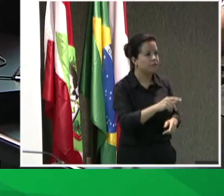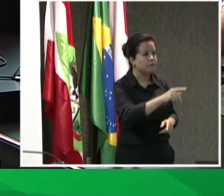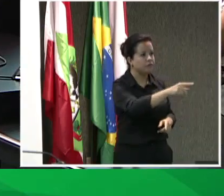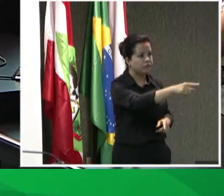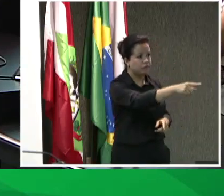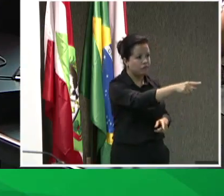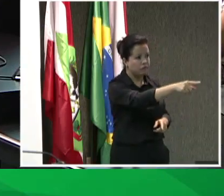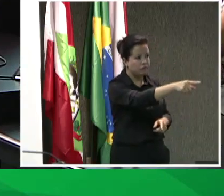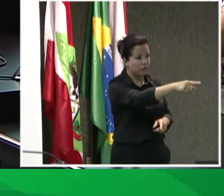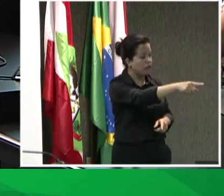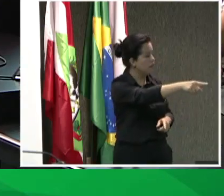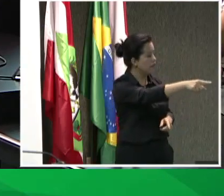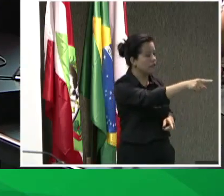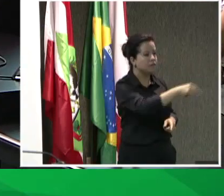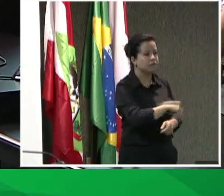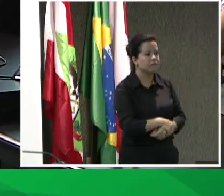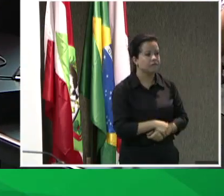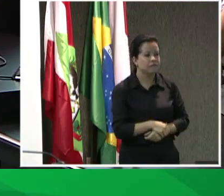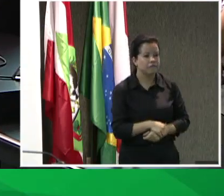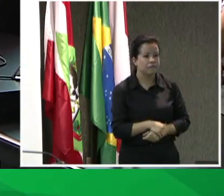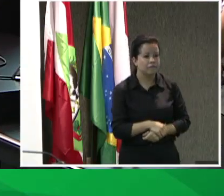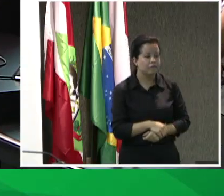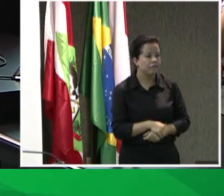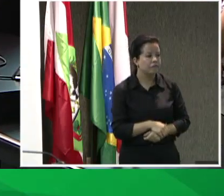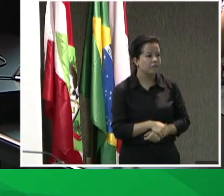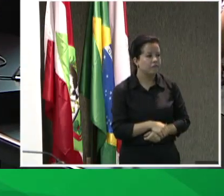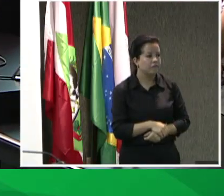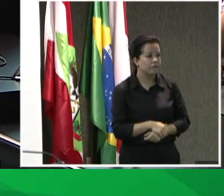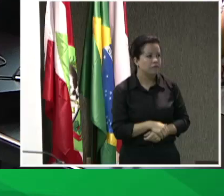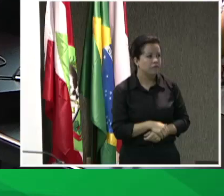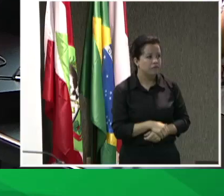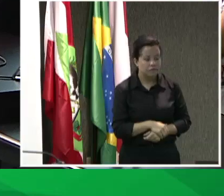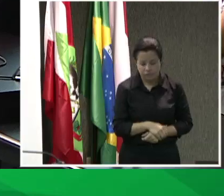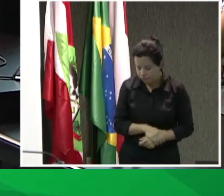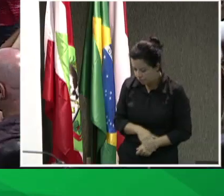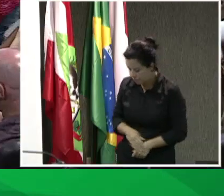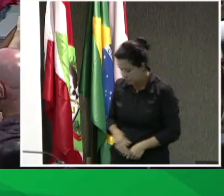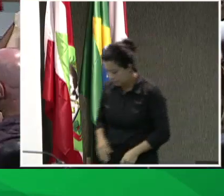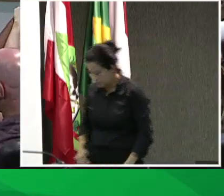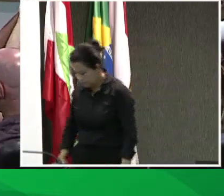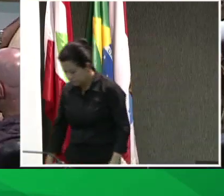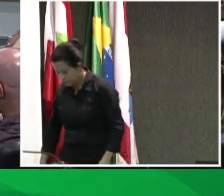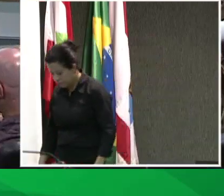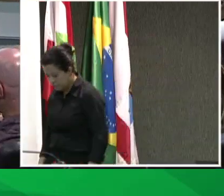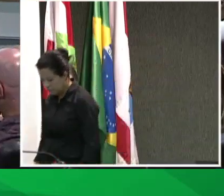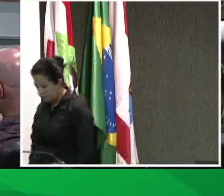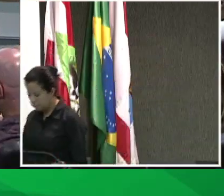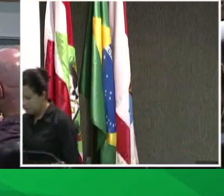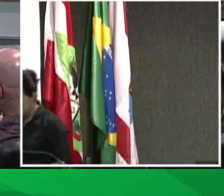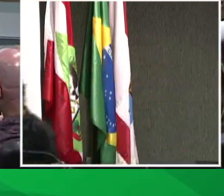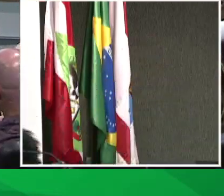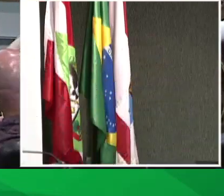Mais alguma coisa? Temos a Cristiane que quer fazer uma colaboração.